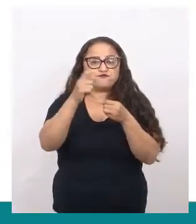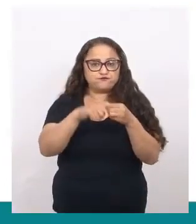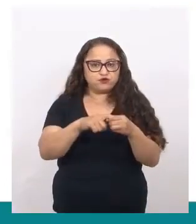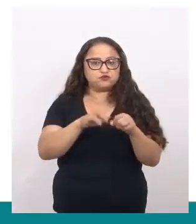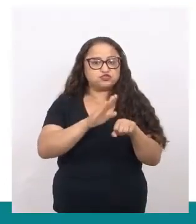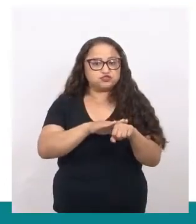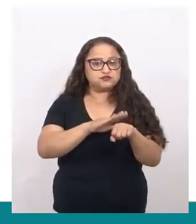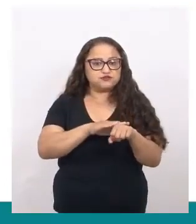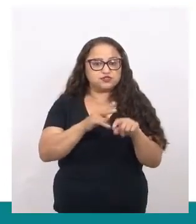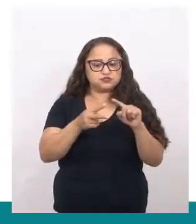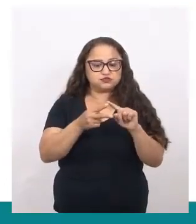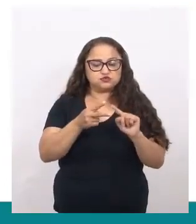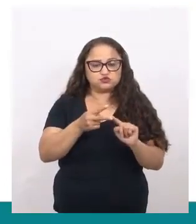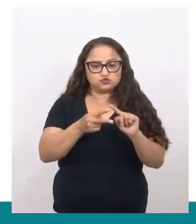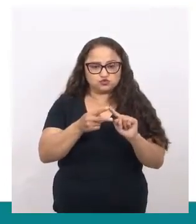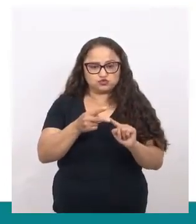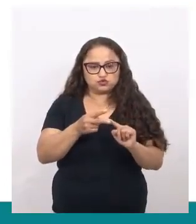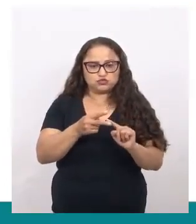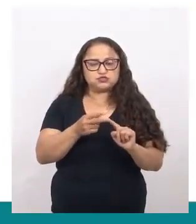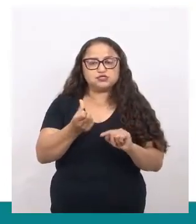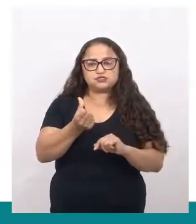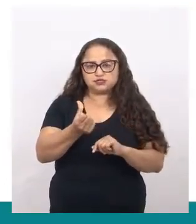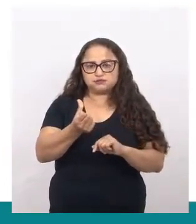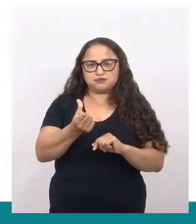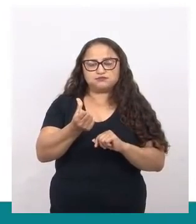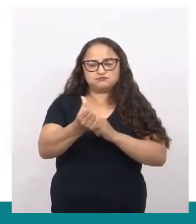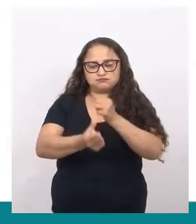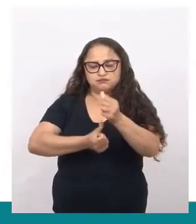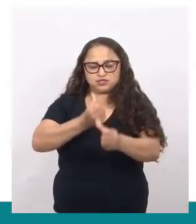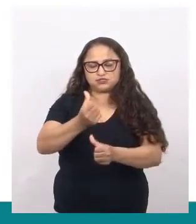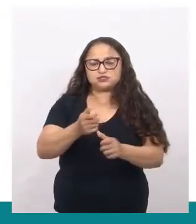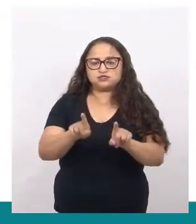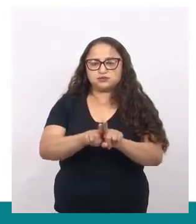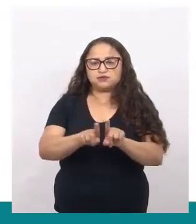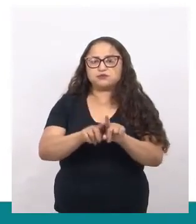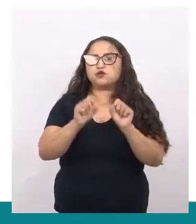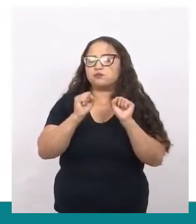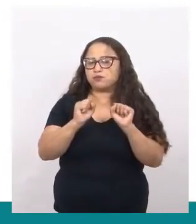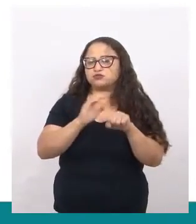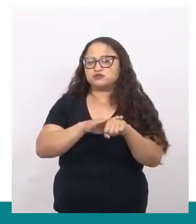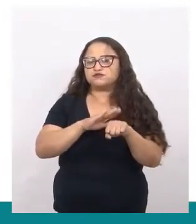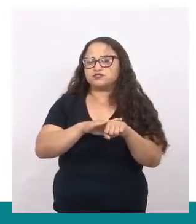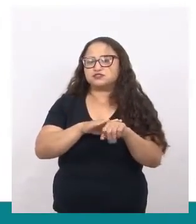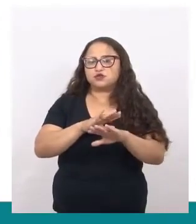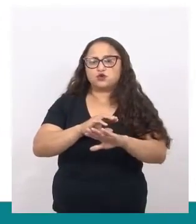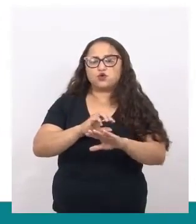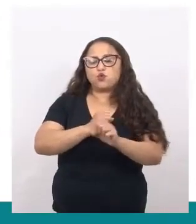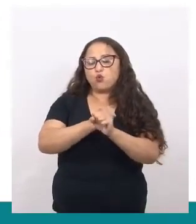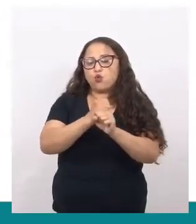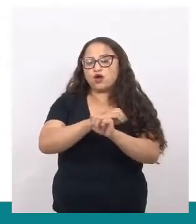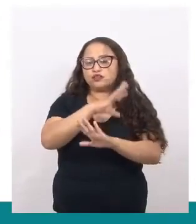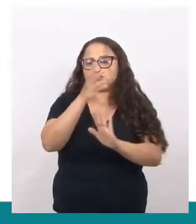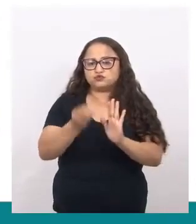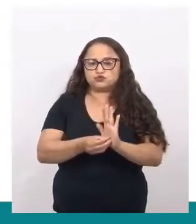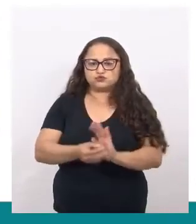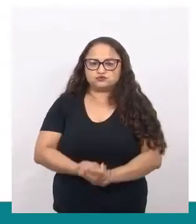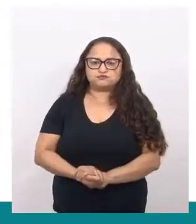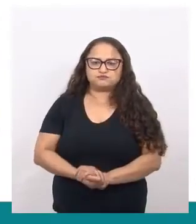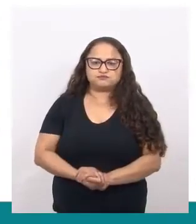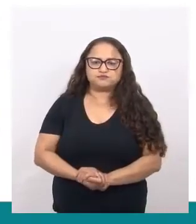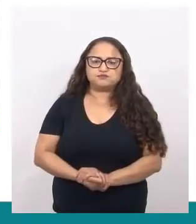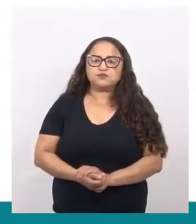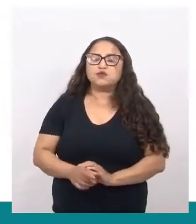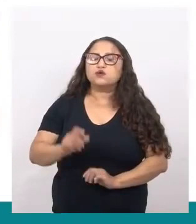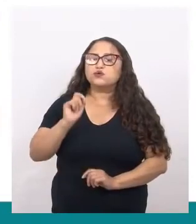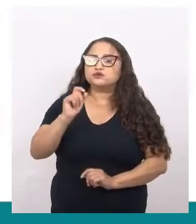realize a manifestação de interesse no outro semestre, para que ele possa constituir a jornada dele. Pode passar. Tem um ponto que apareceu